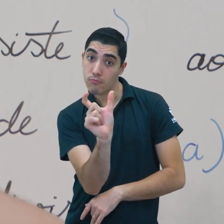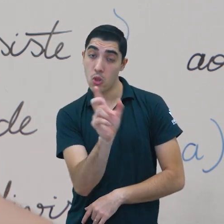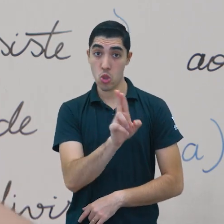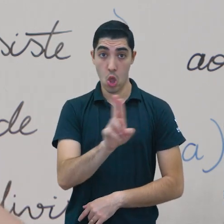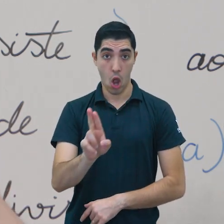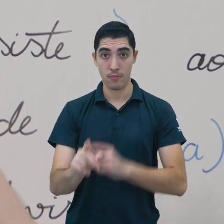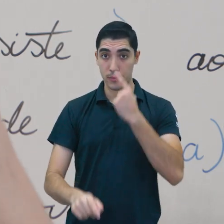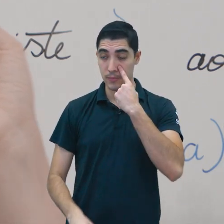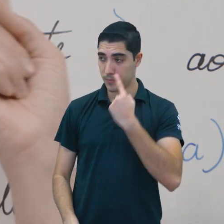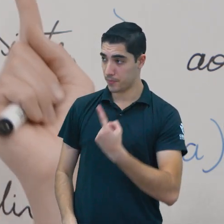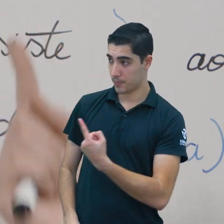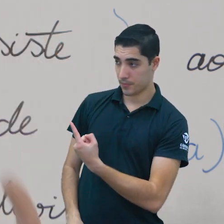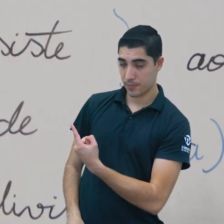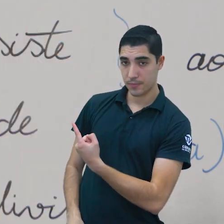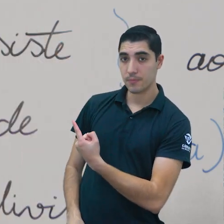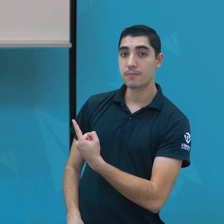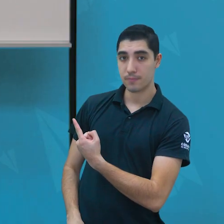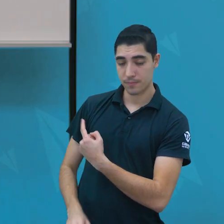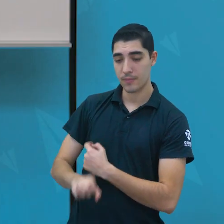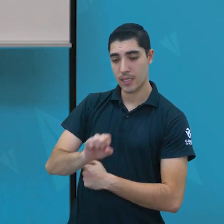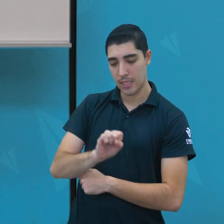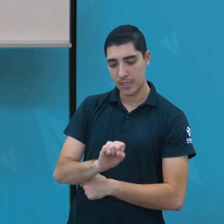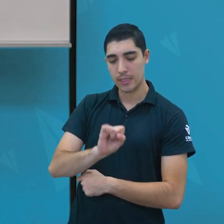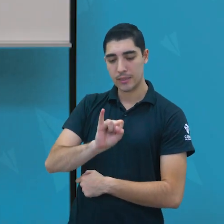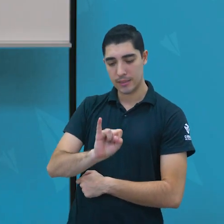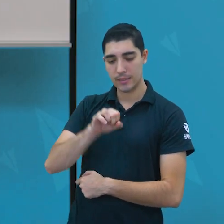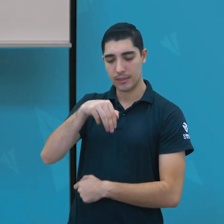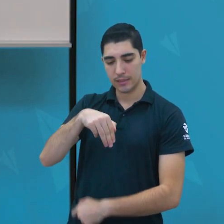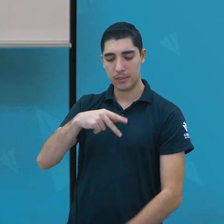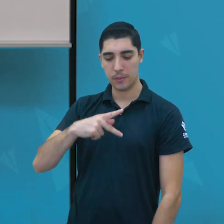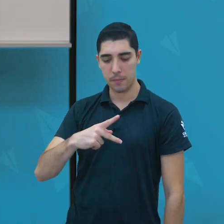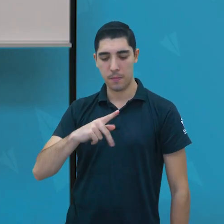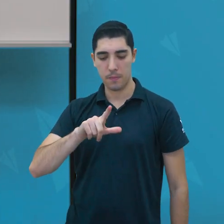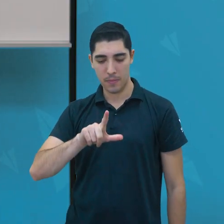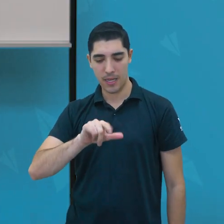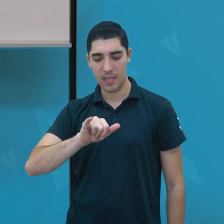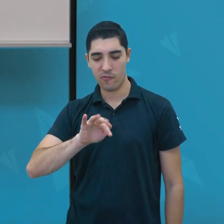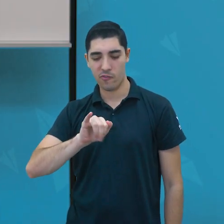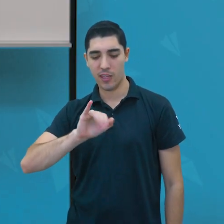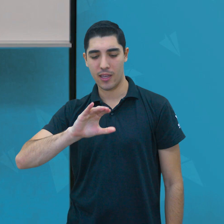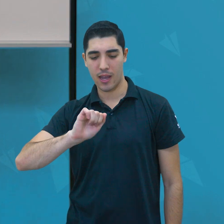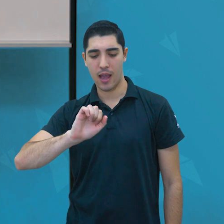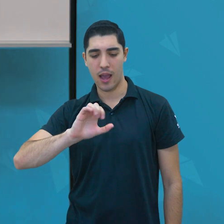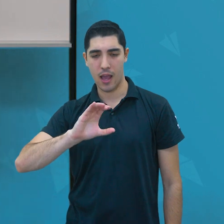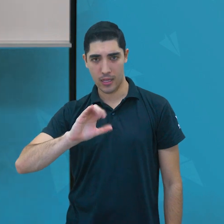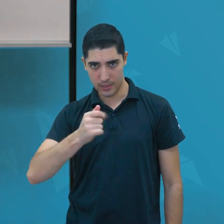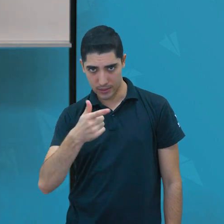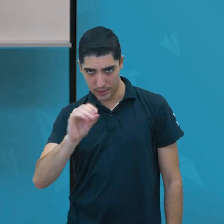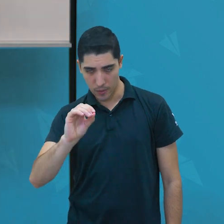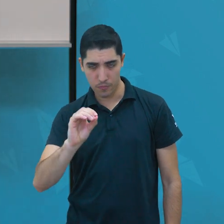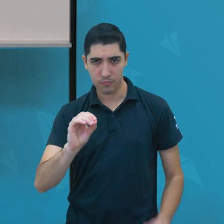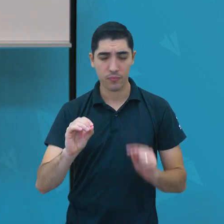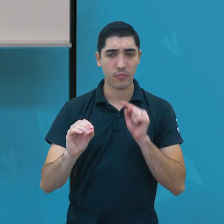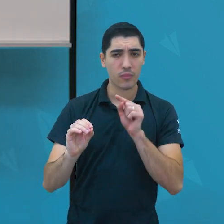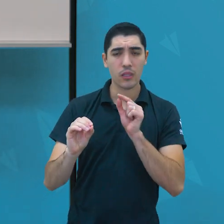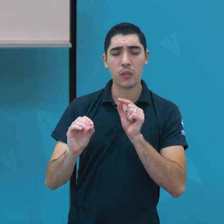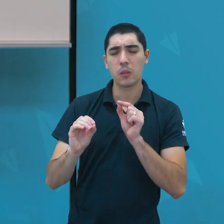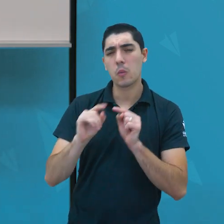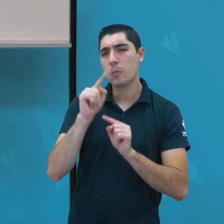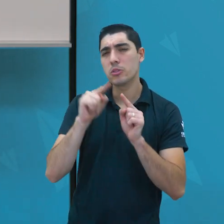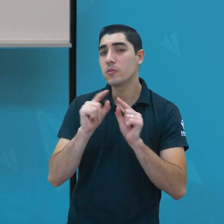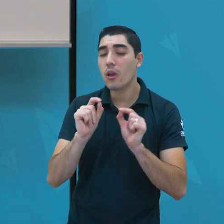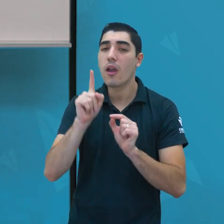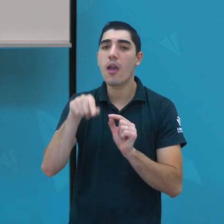ó, simplificação, já nos dá alguma ideia, que o propósito aqui é